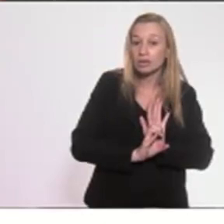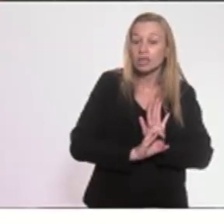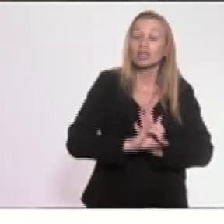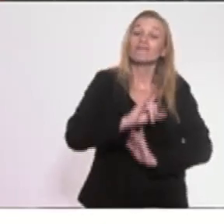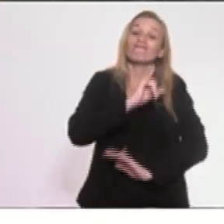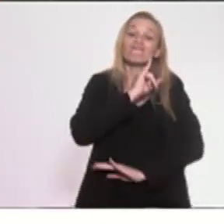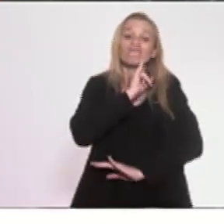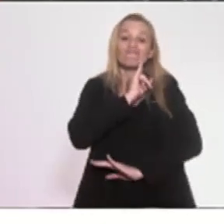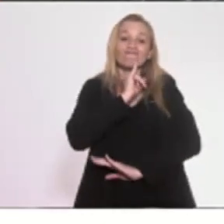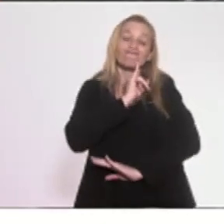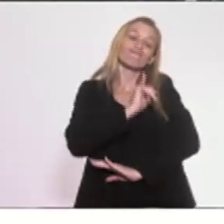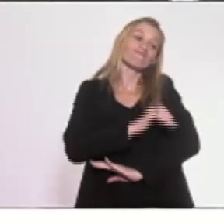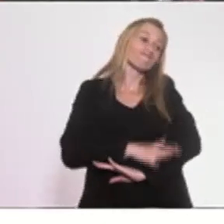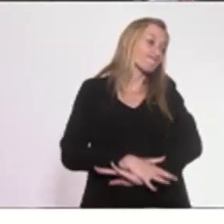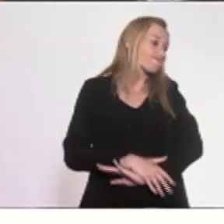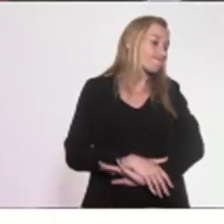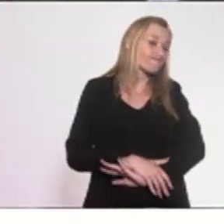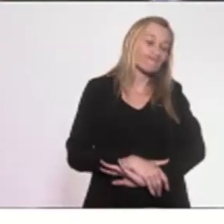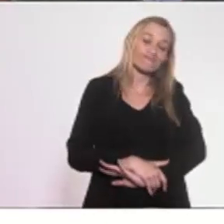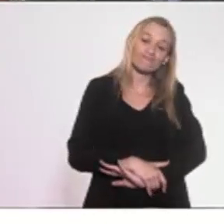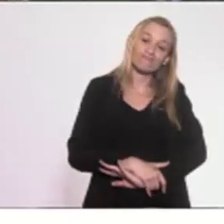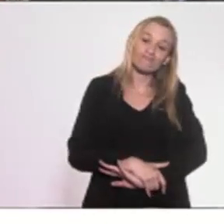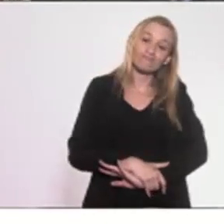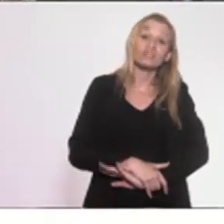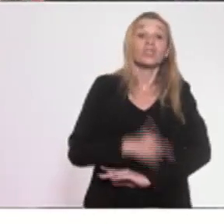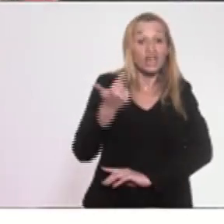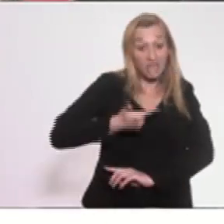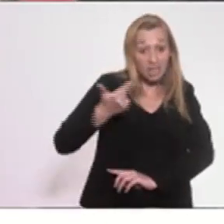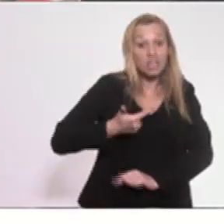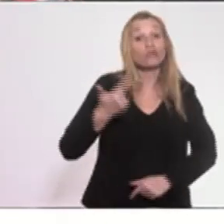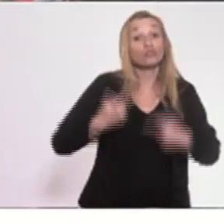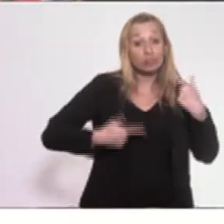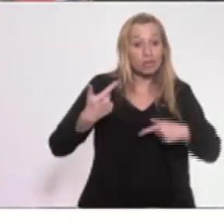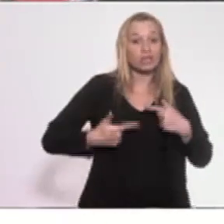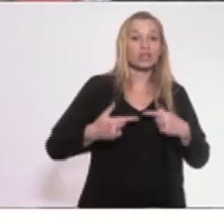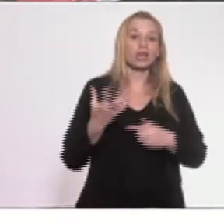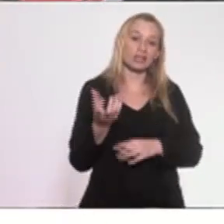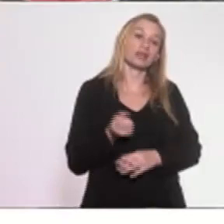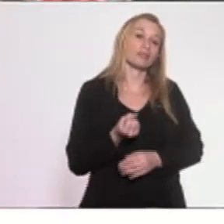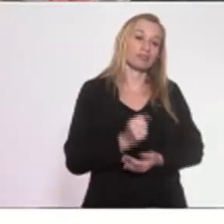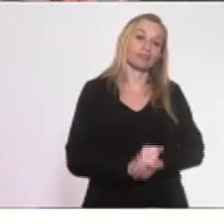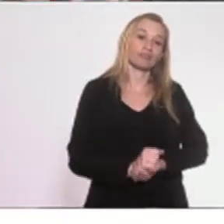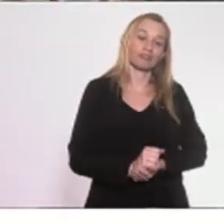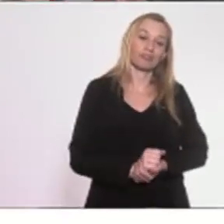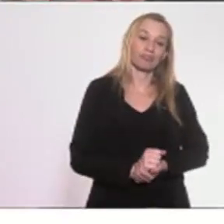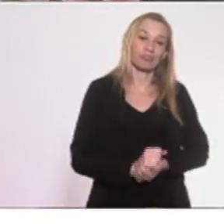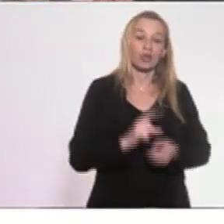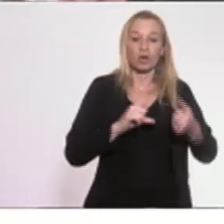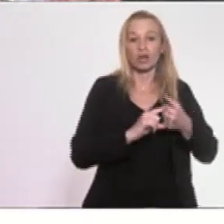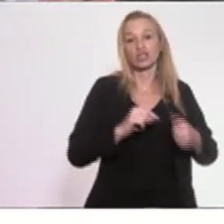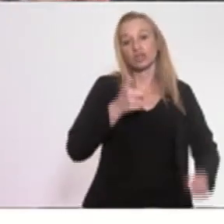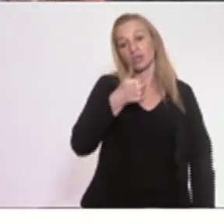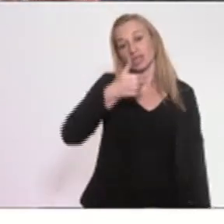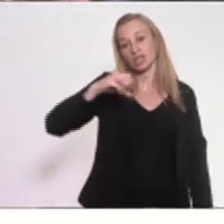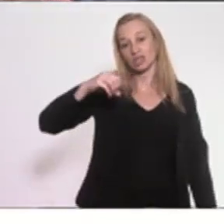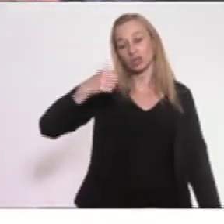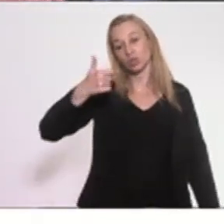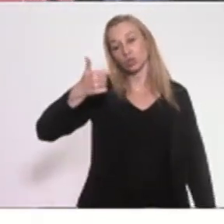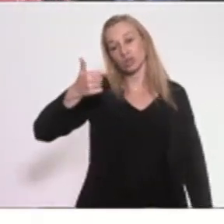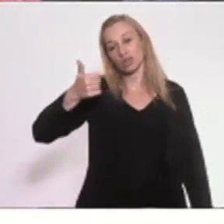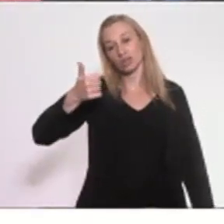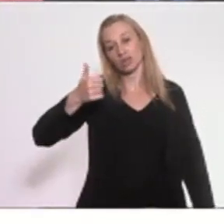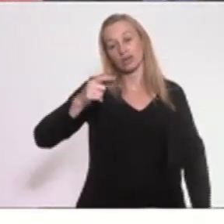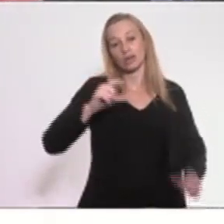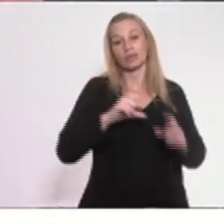Excelência, não... É na segunda que é o CCJ... Com a razão. Artigo 112, parágrafo único.